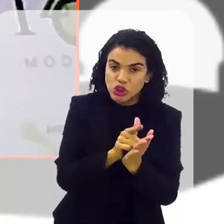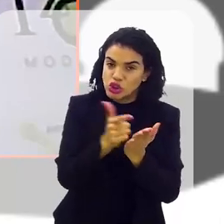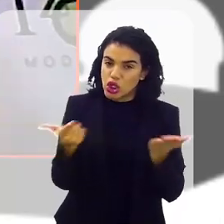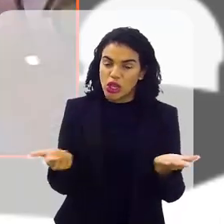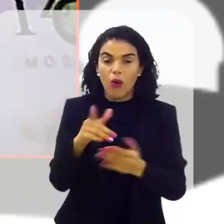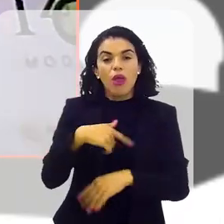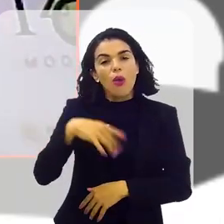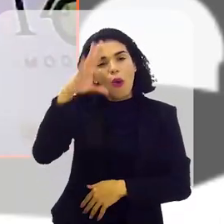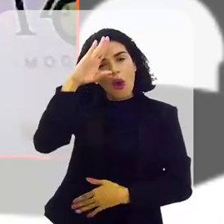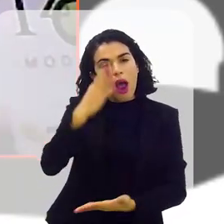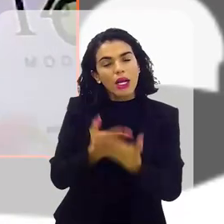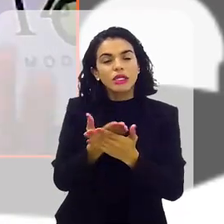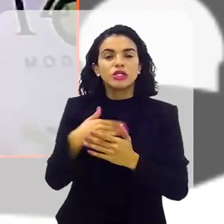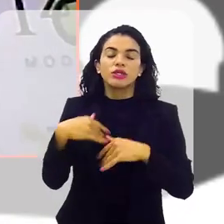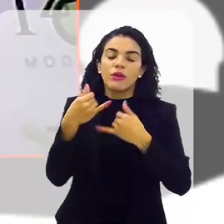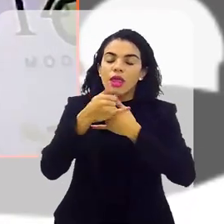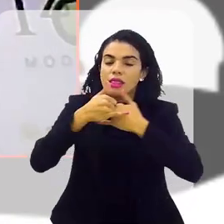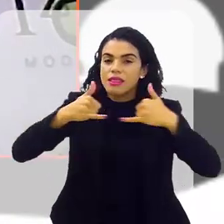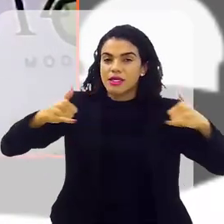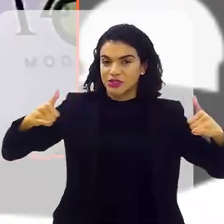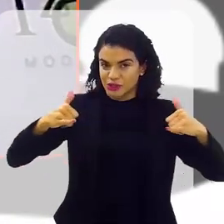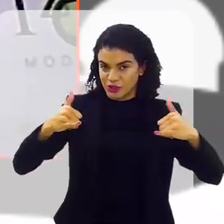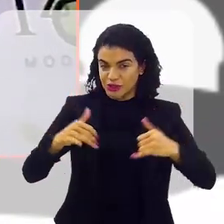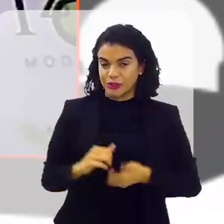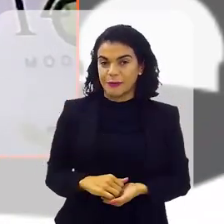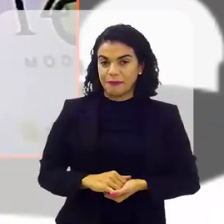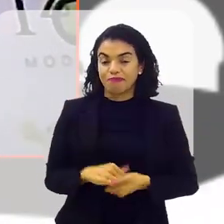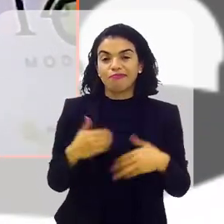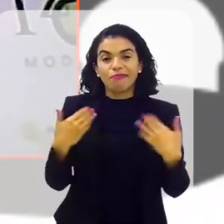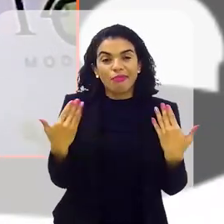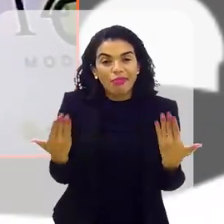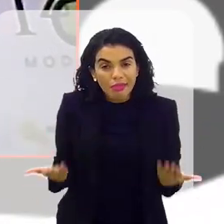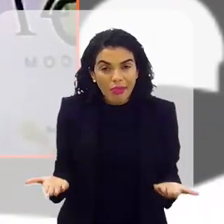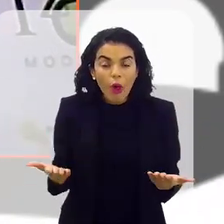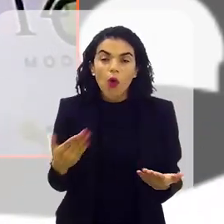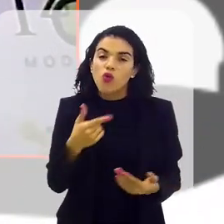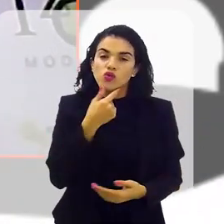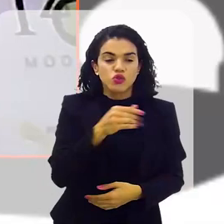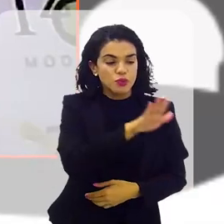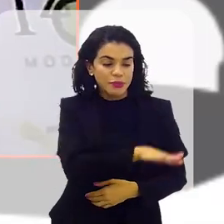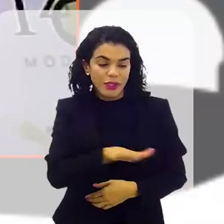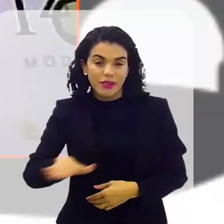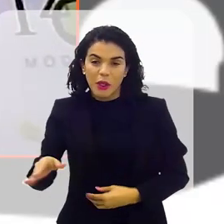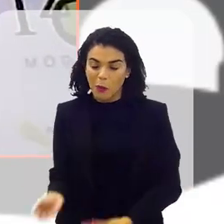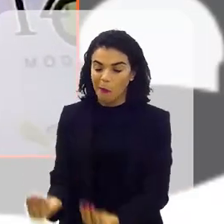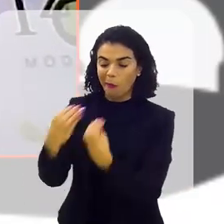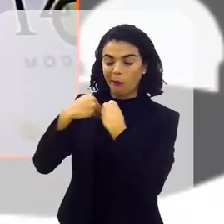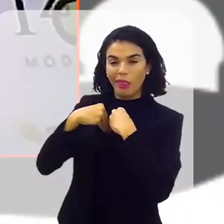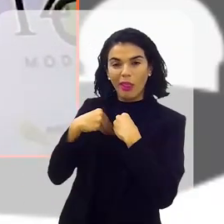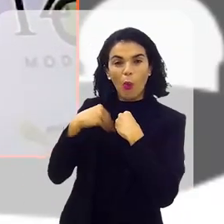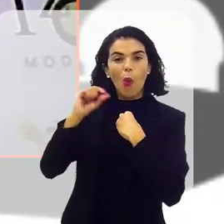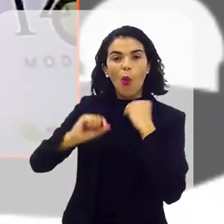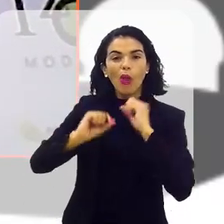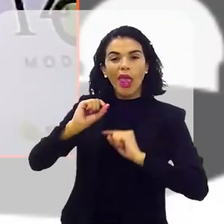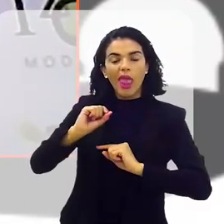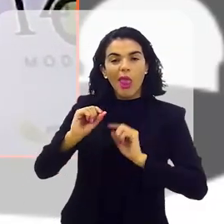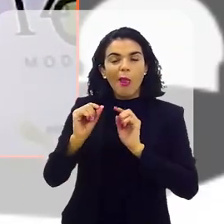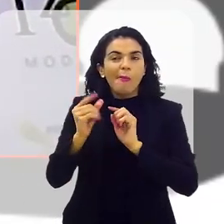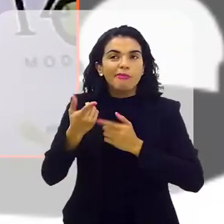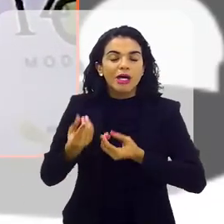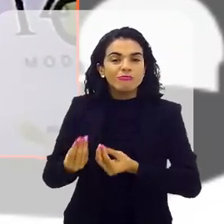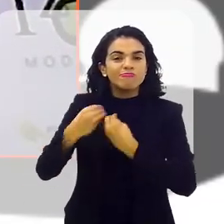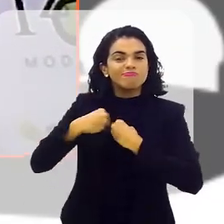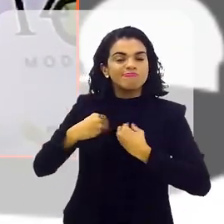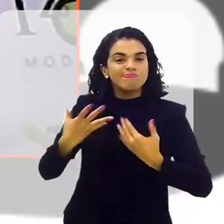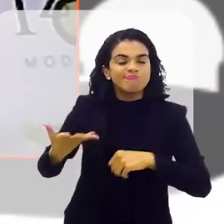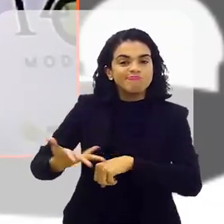em energia e etc etc por isso que eu falo muito isso então assim Os meninos foram me dando muito material para trabalhar